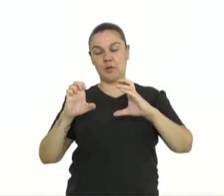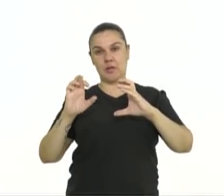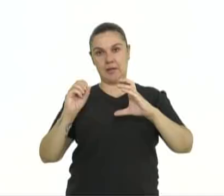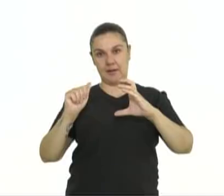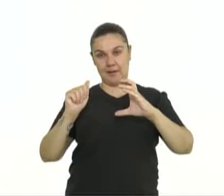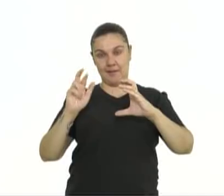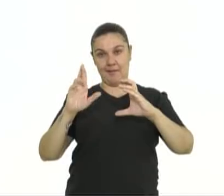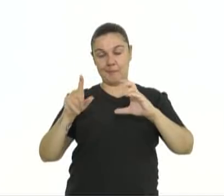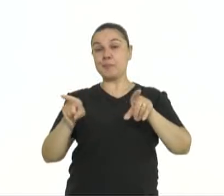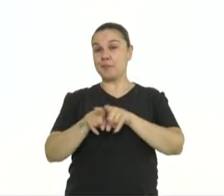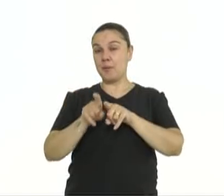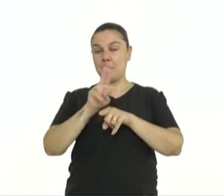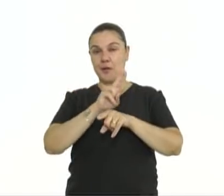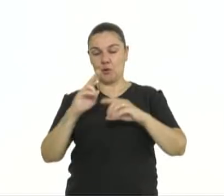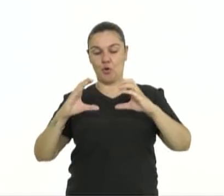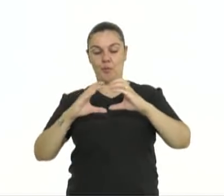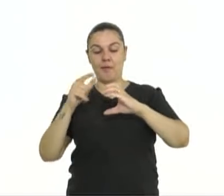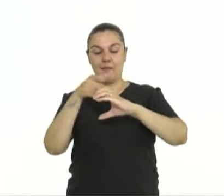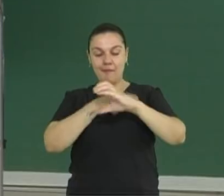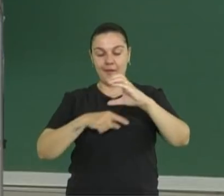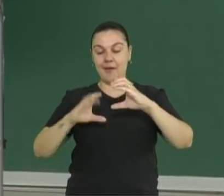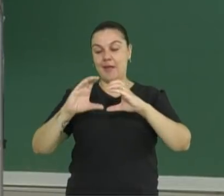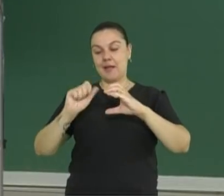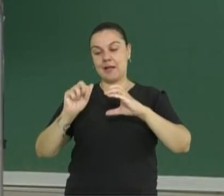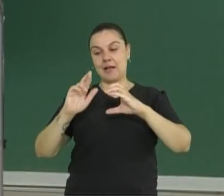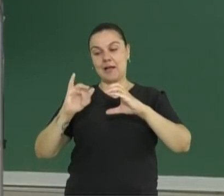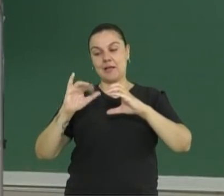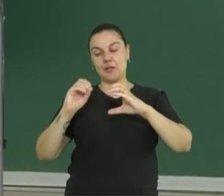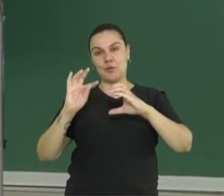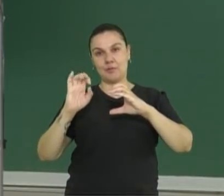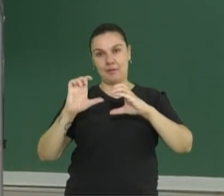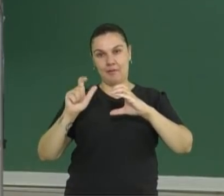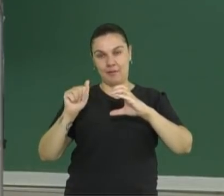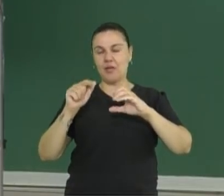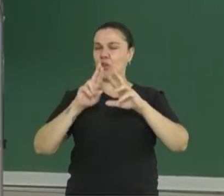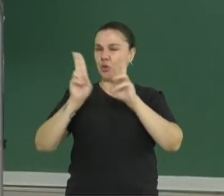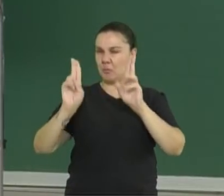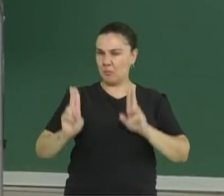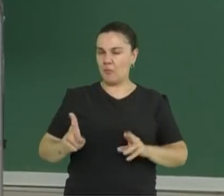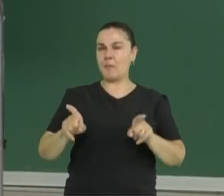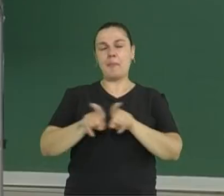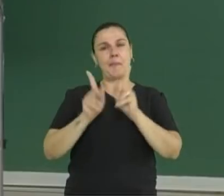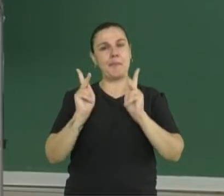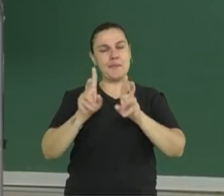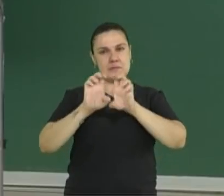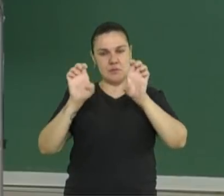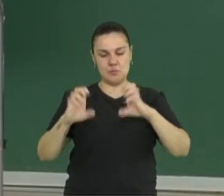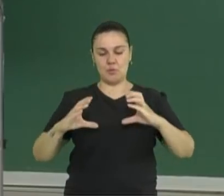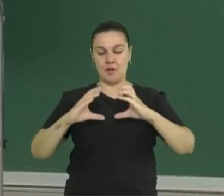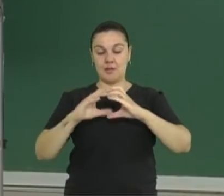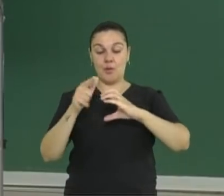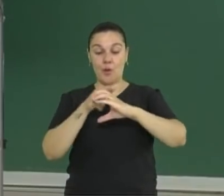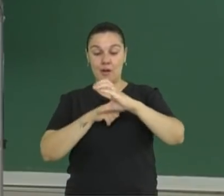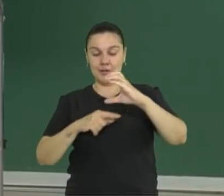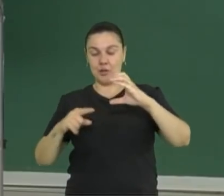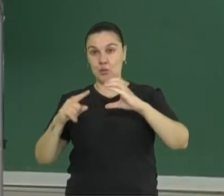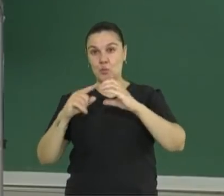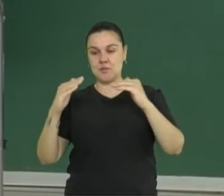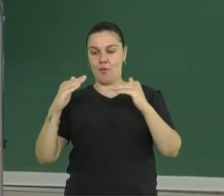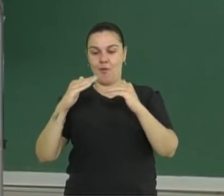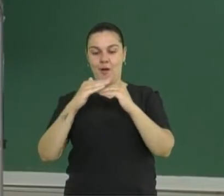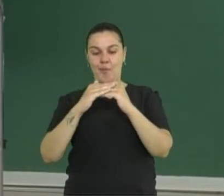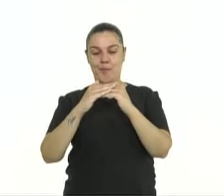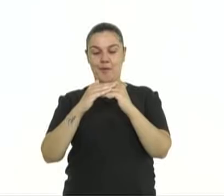de envelope nuclear. Vários nomes, vários termos para a mesma estrutura. Ele é constituído por duas membranas